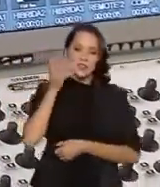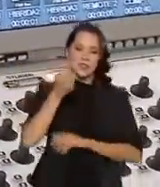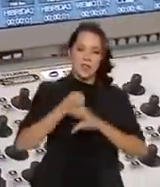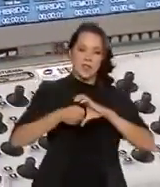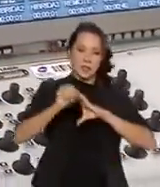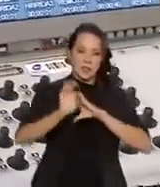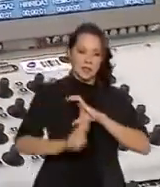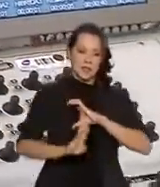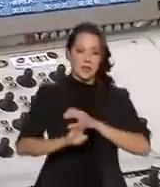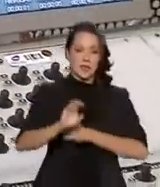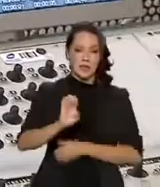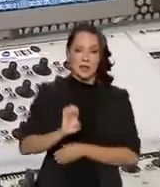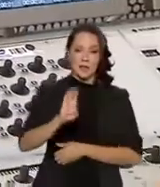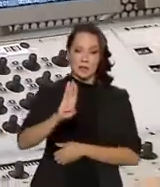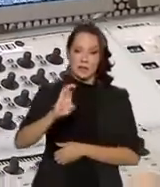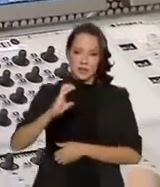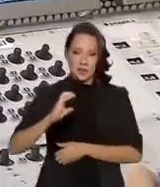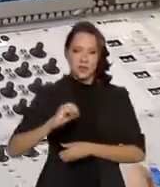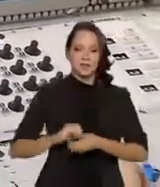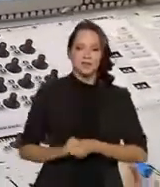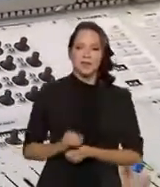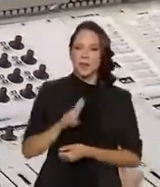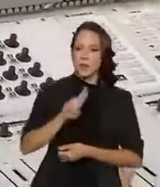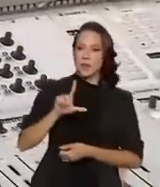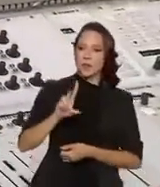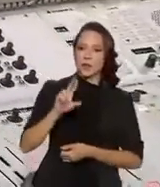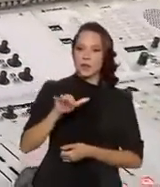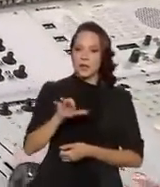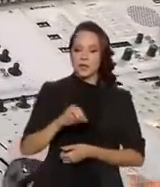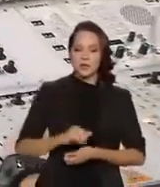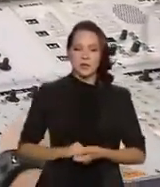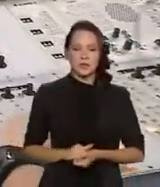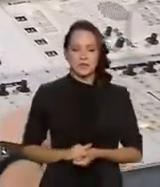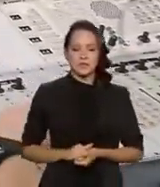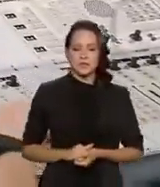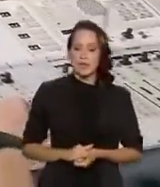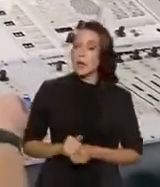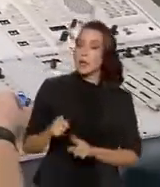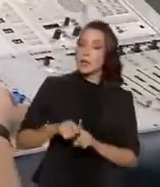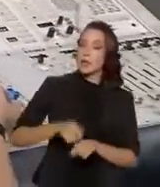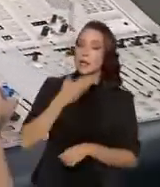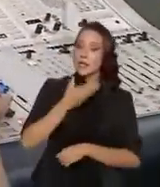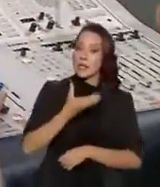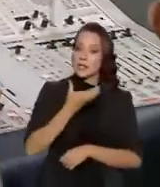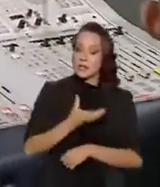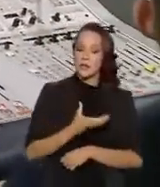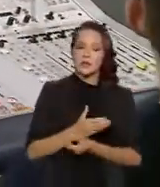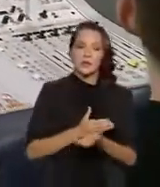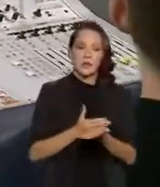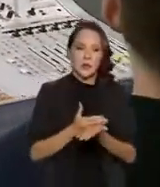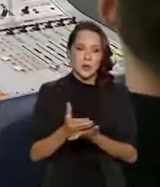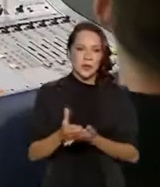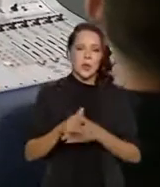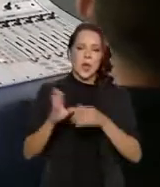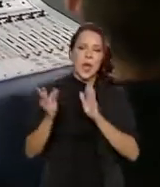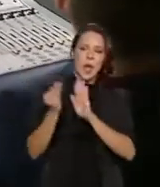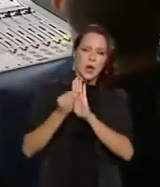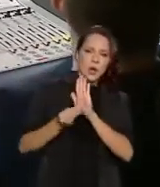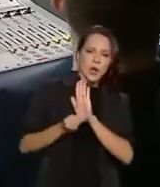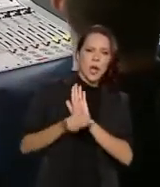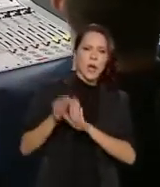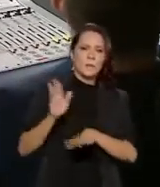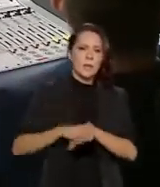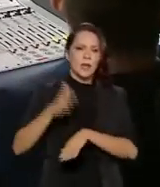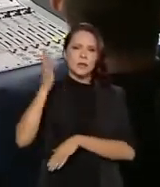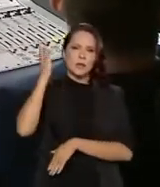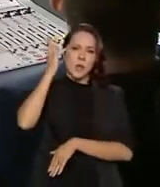da EBC empresa Brasil de Comunicação Luciano Seixas em dezembro a gente começou a implementar a